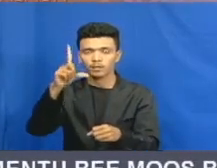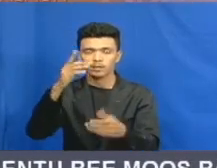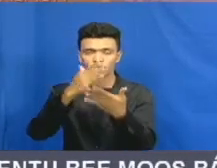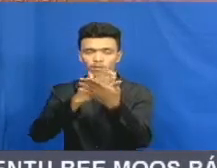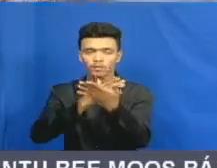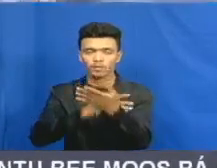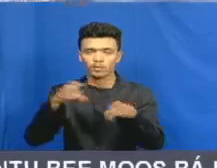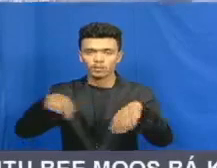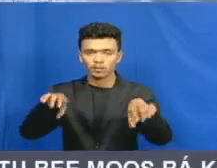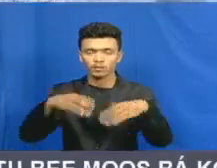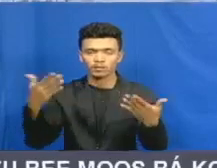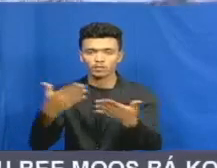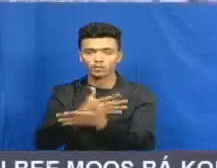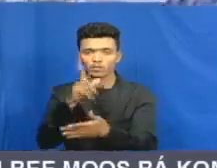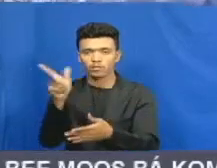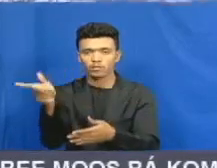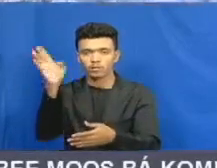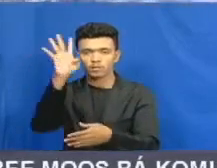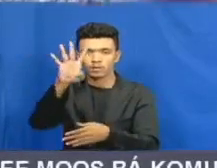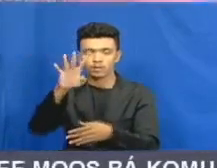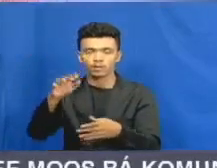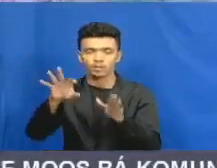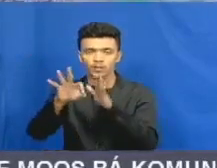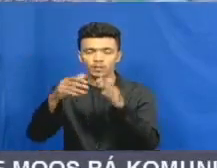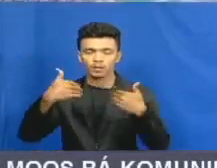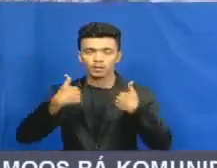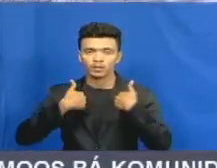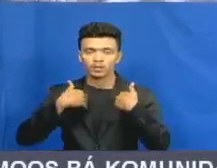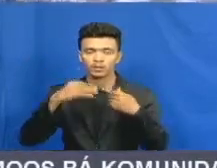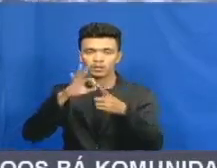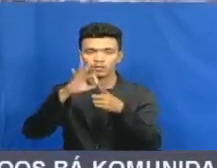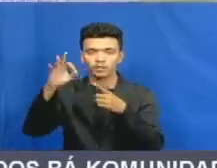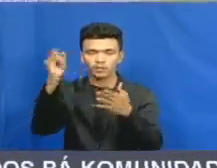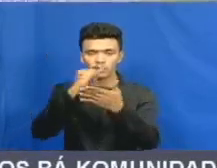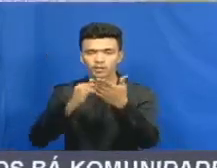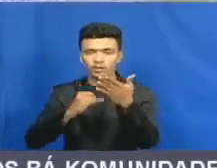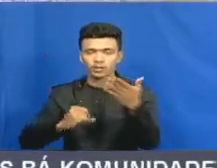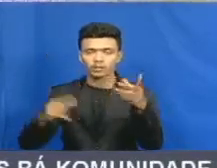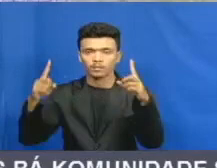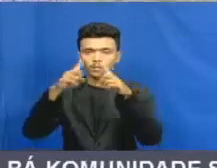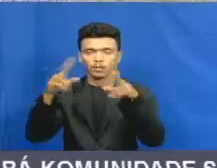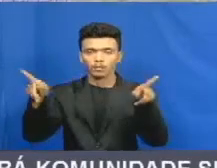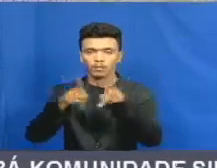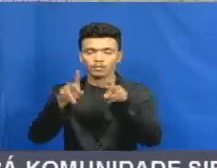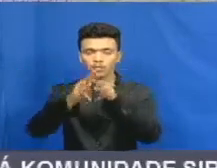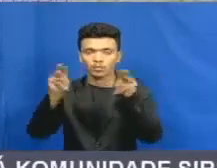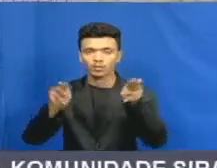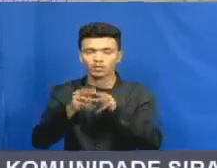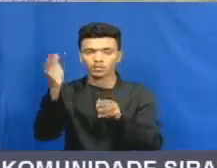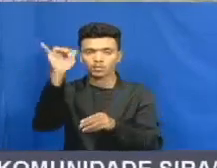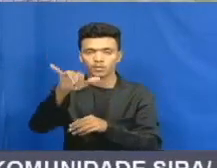promove projeto fon hamutu rua nulu resinghat. Nebe se ia hela fase de zeinu detalho. Ba ia posto no município Sira,